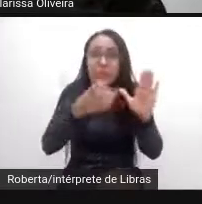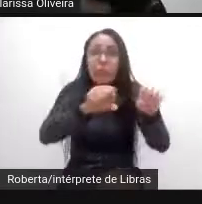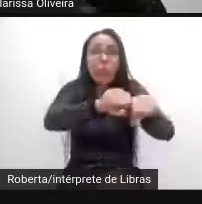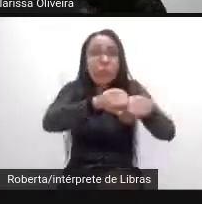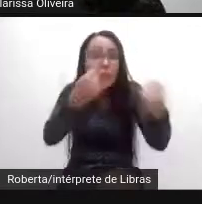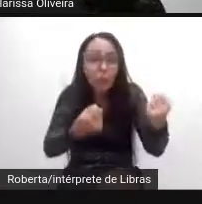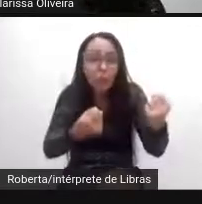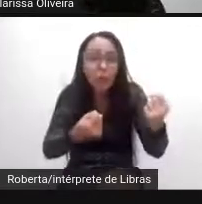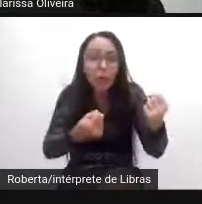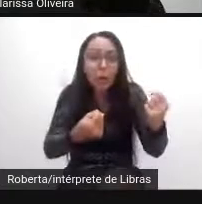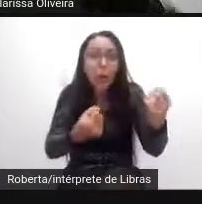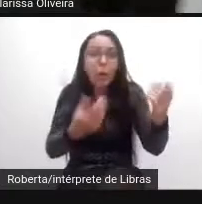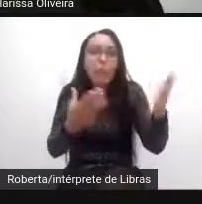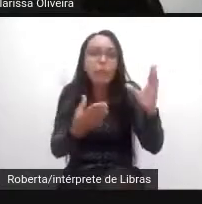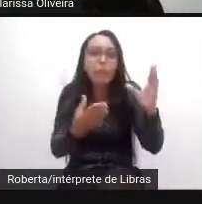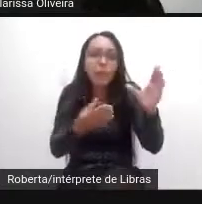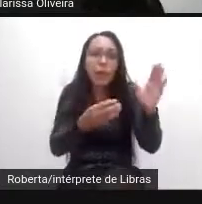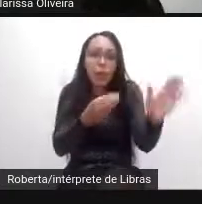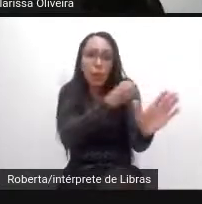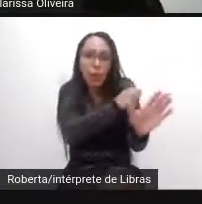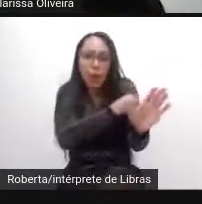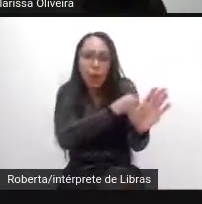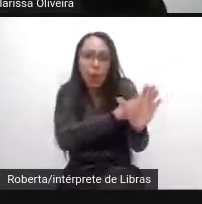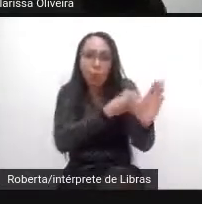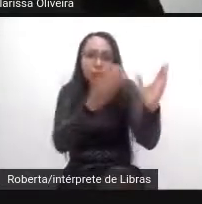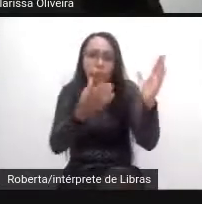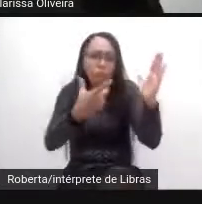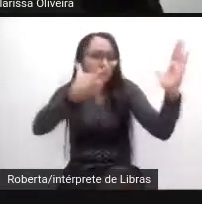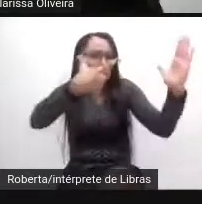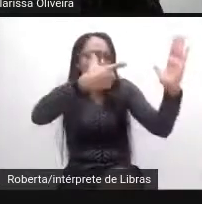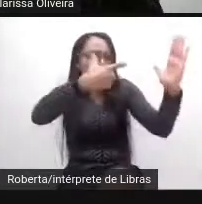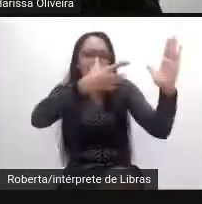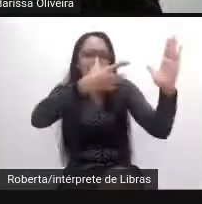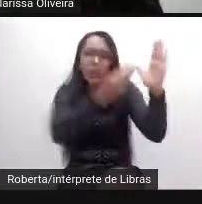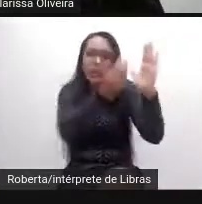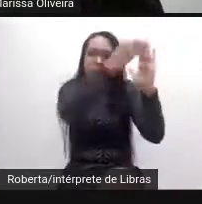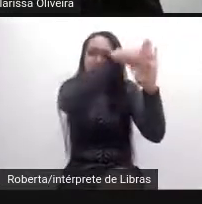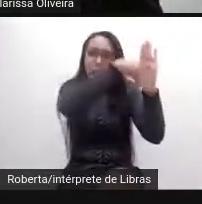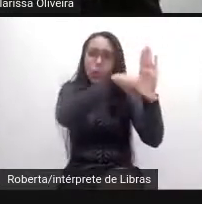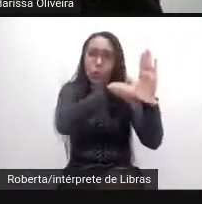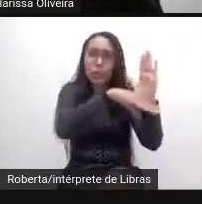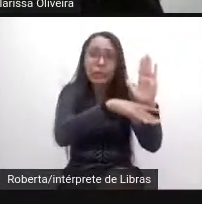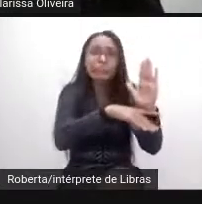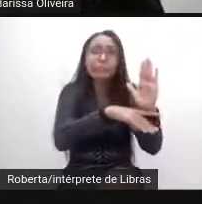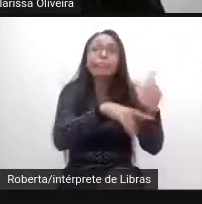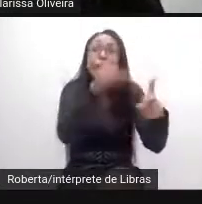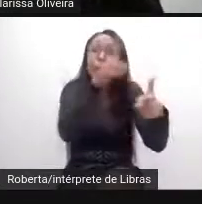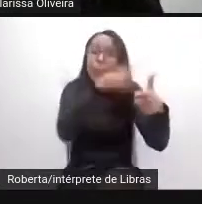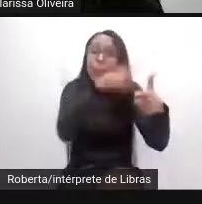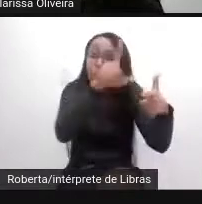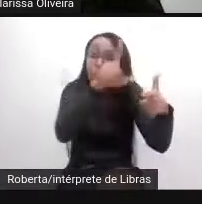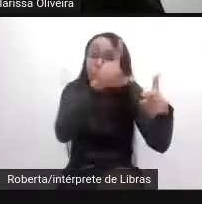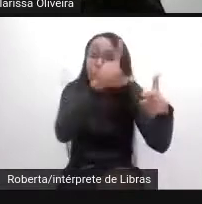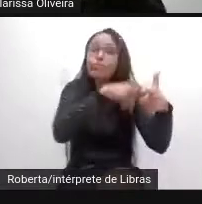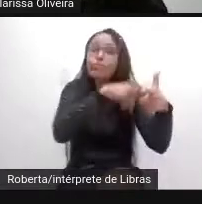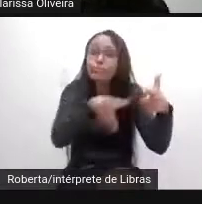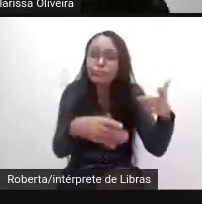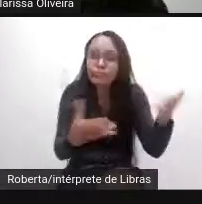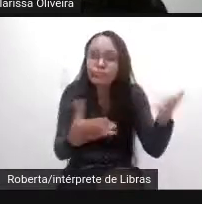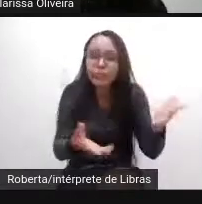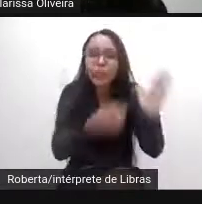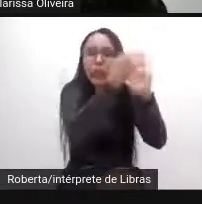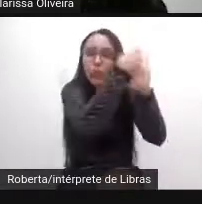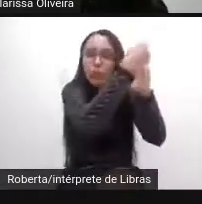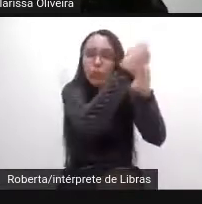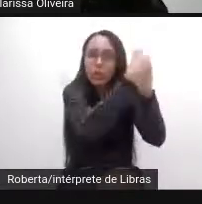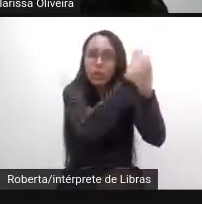acabou penetrando no celular e danificou esse celular. Então, o ideal, coloquem aí, escrevam para